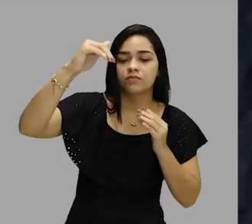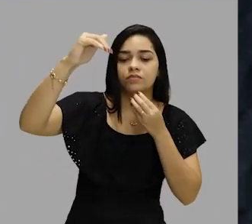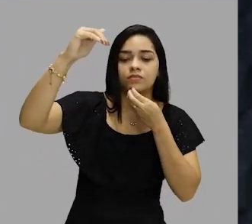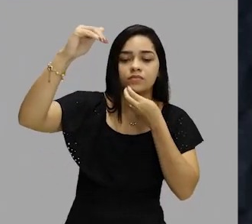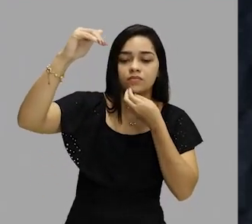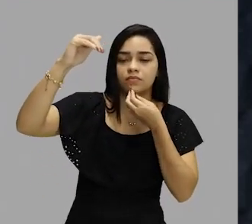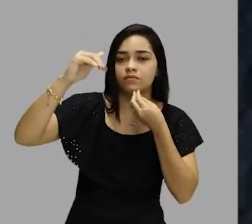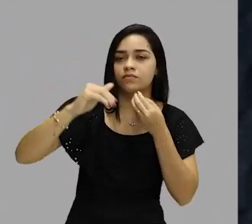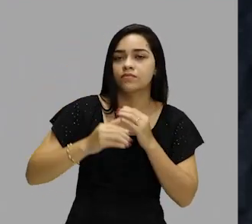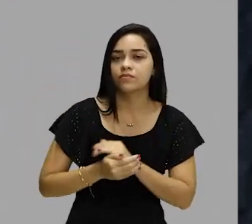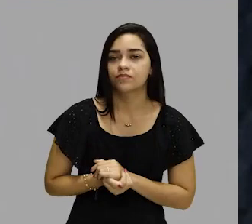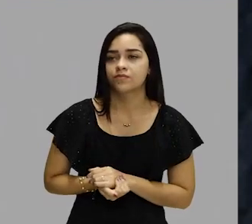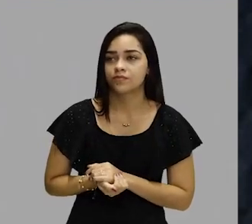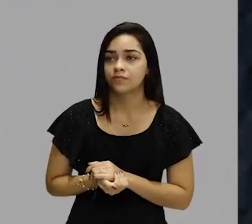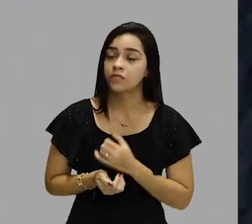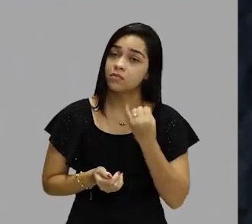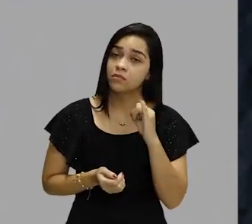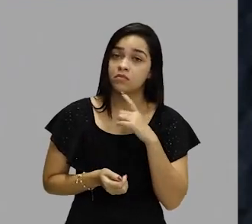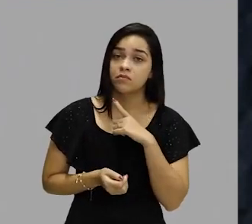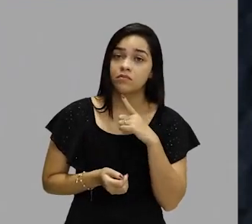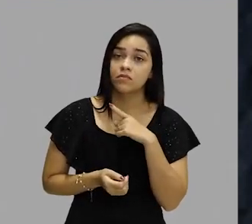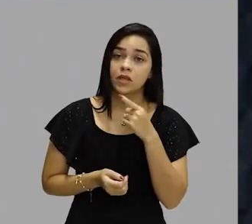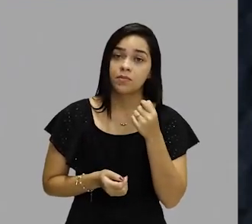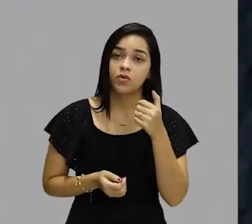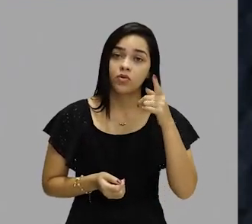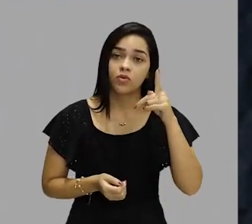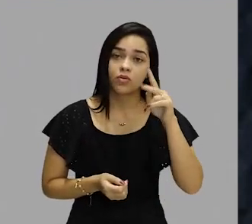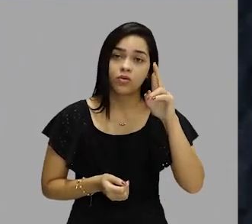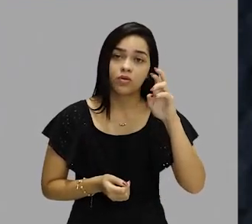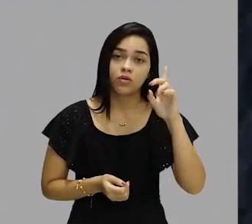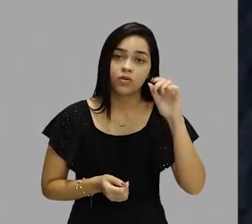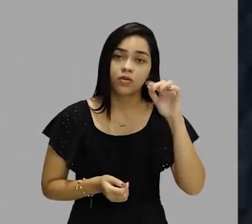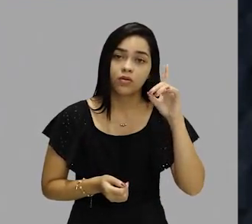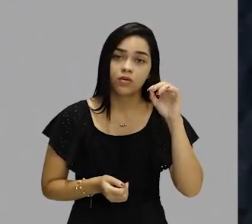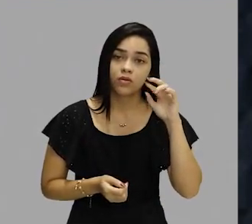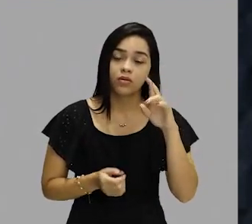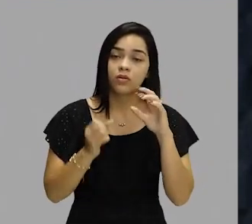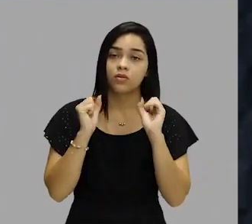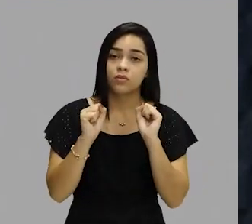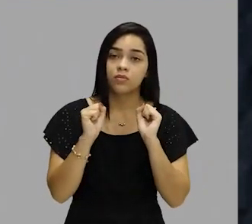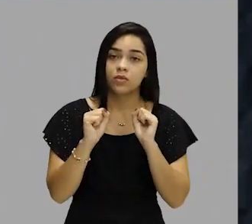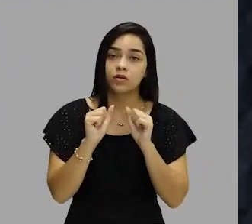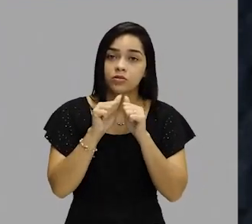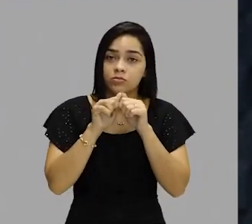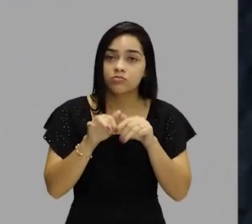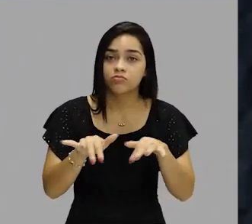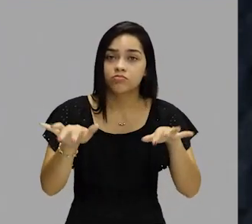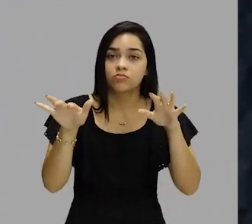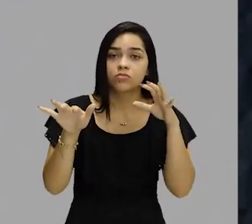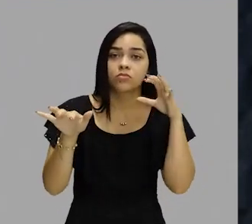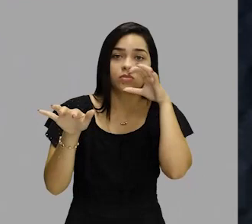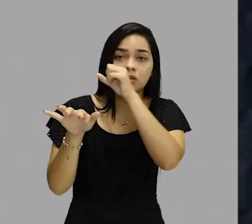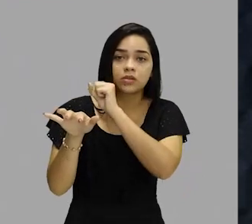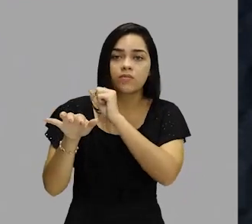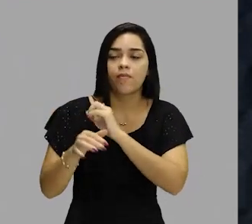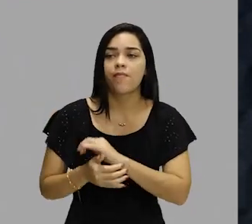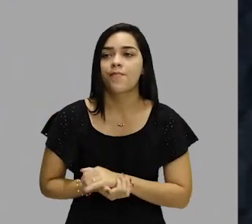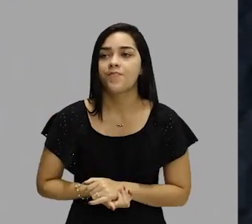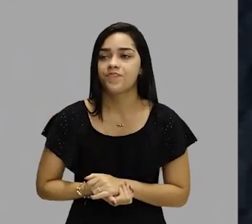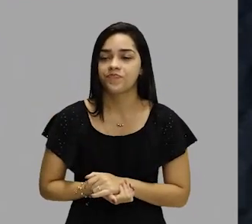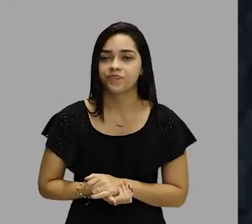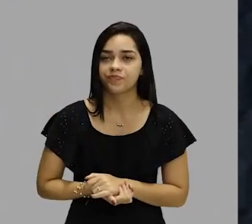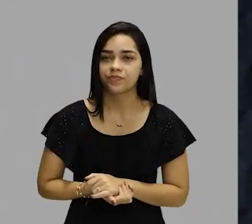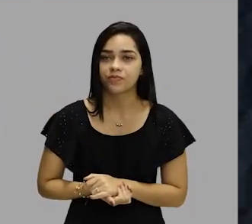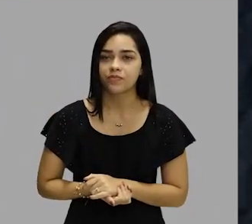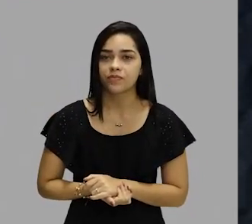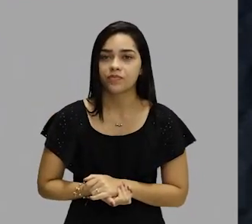tempo, certo? Ora, se tinha pouco predador, então eles poderiam se reproduzir rapidamente. Ora, coelho se